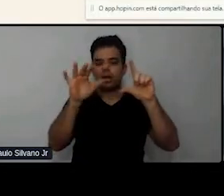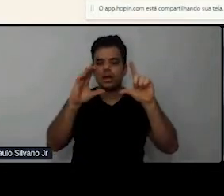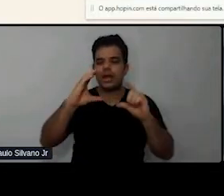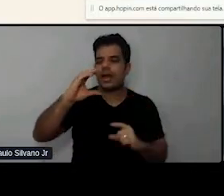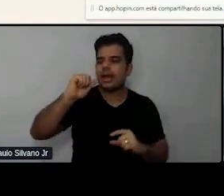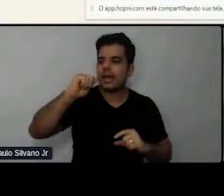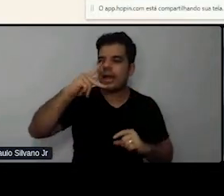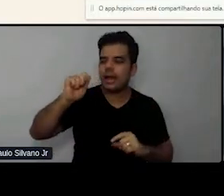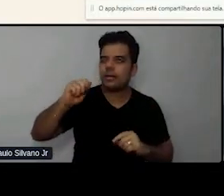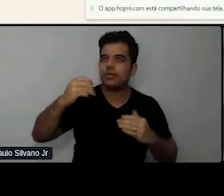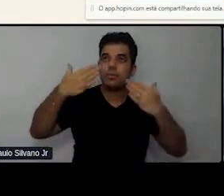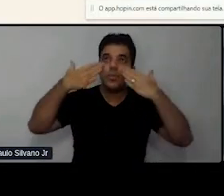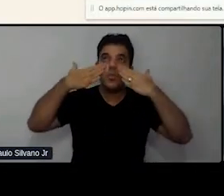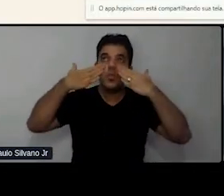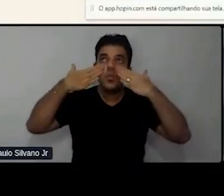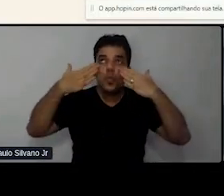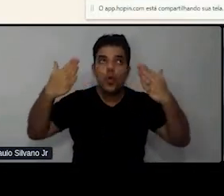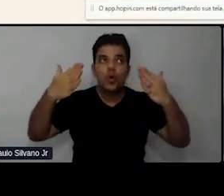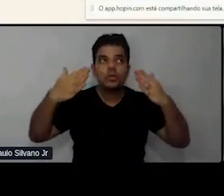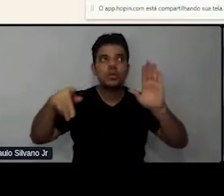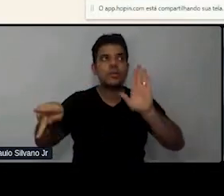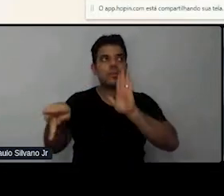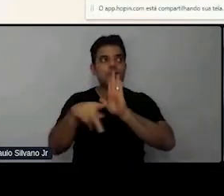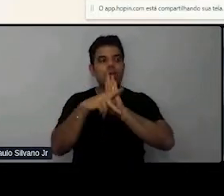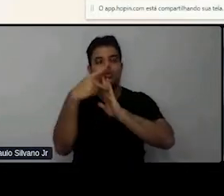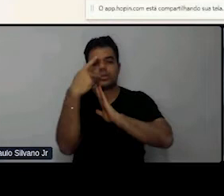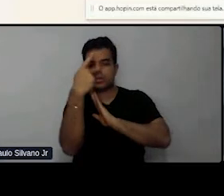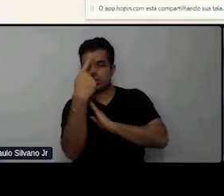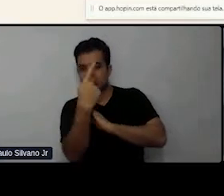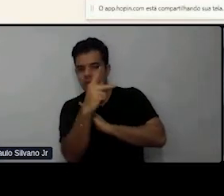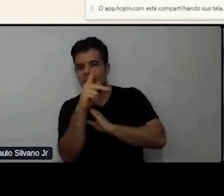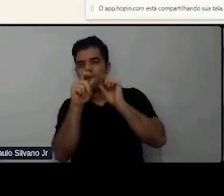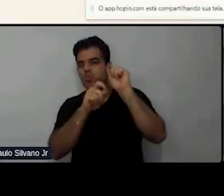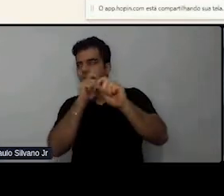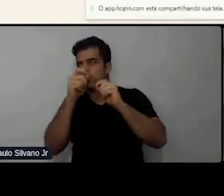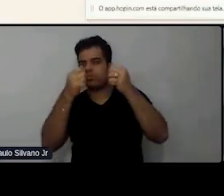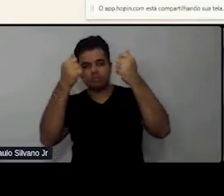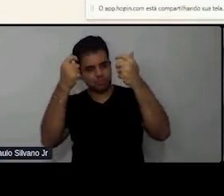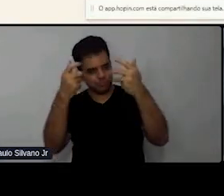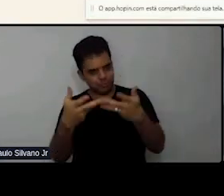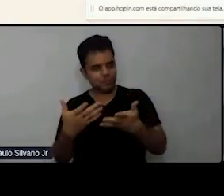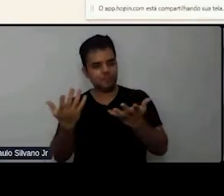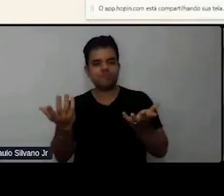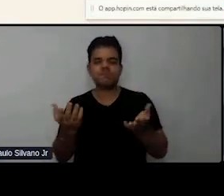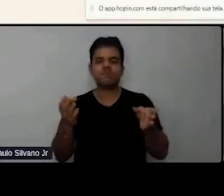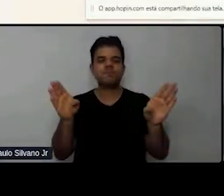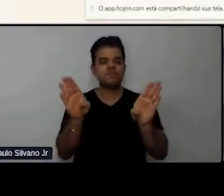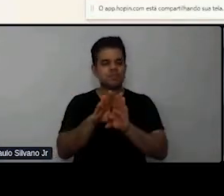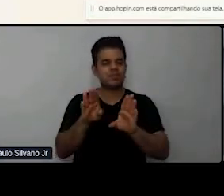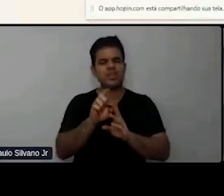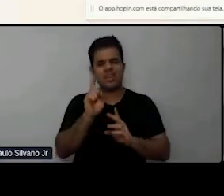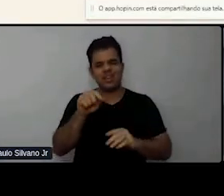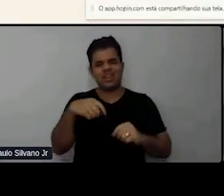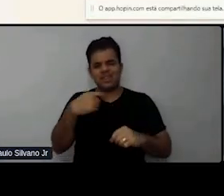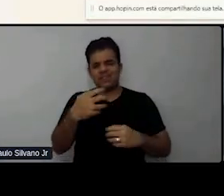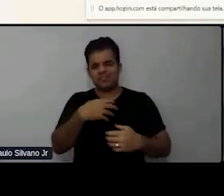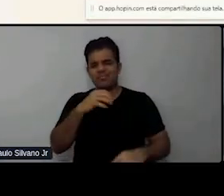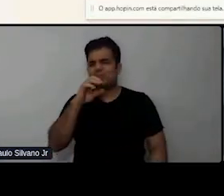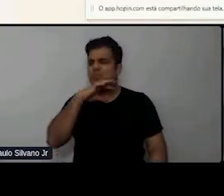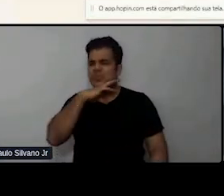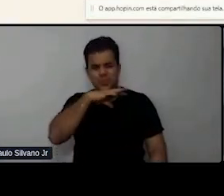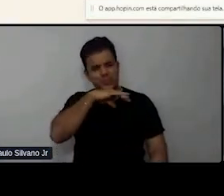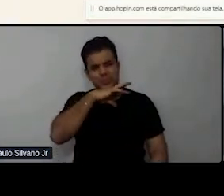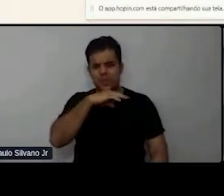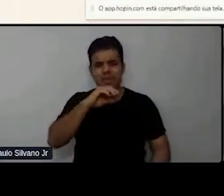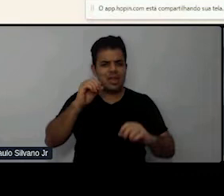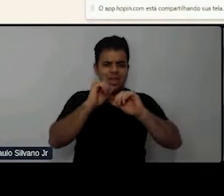para e o nome do artigo no alt, né, nesse texto alternativo. Isso é bem ruim, porque não fica clara